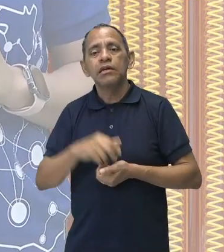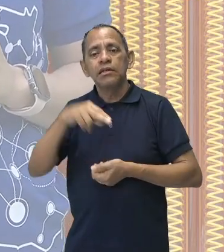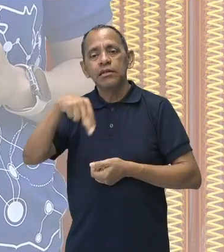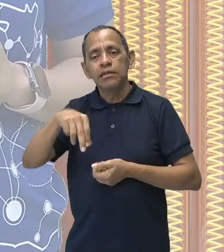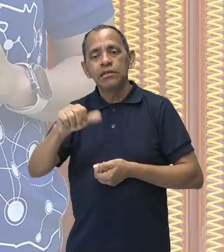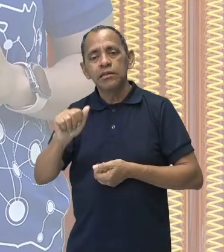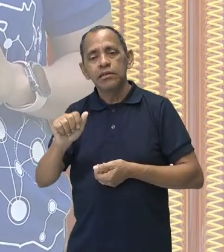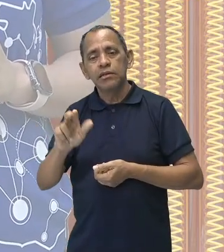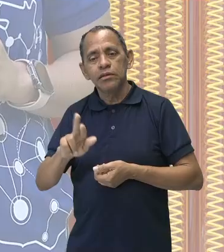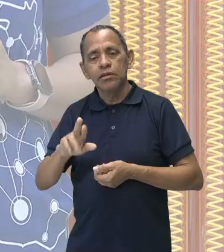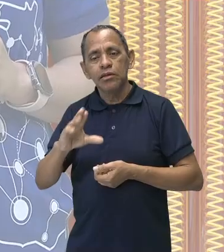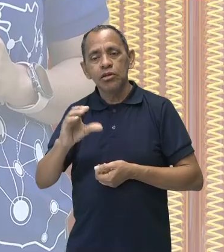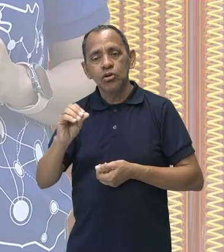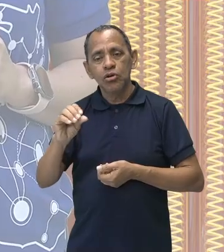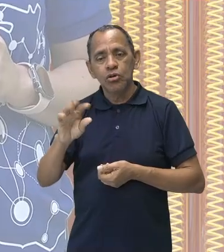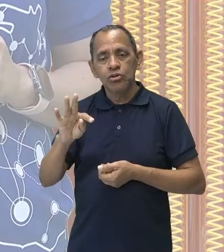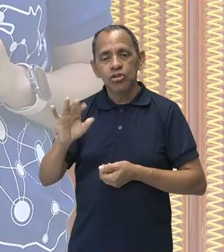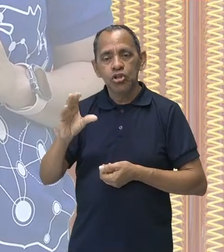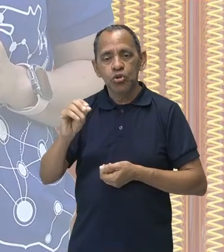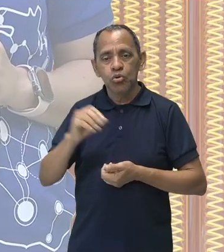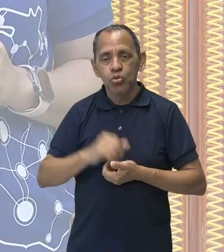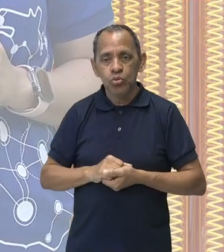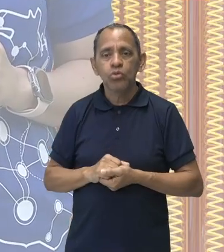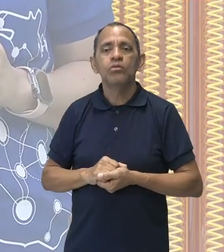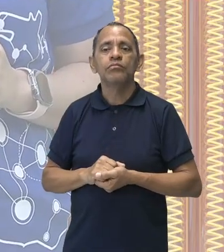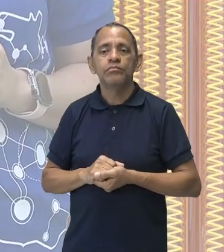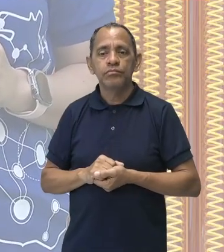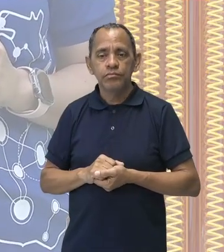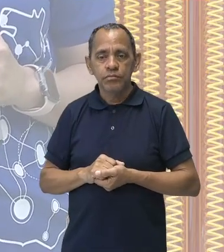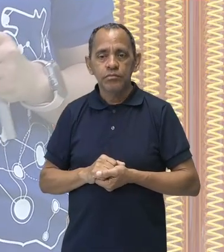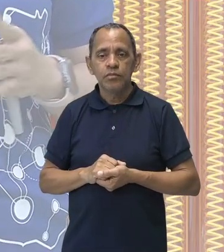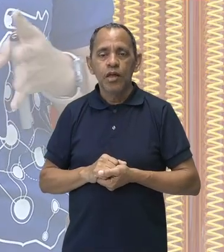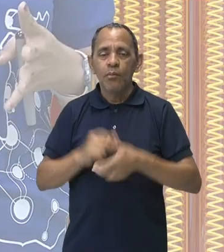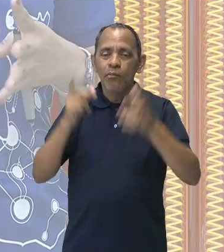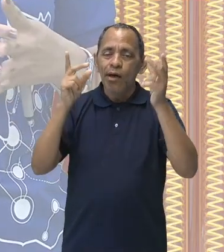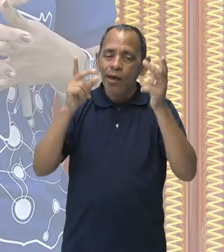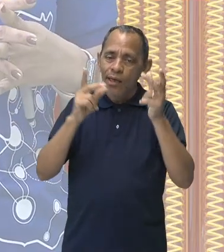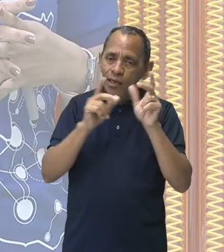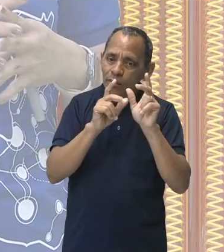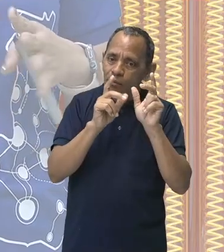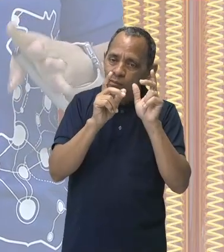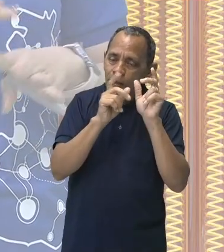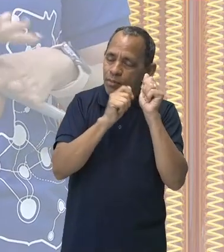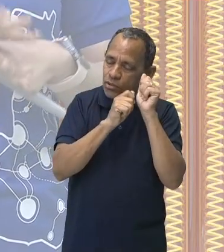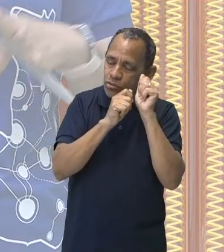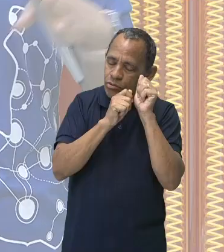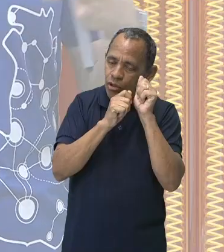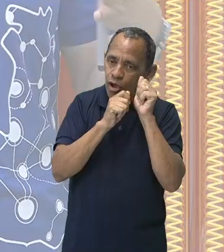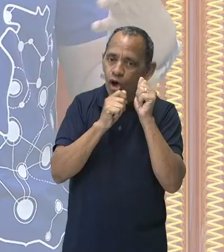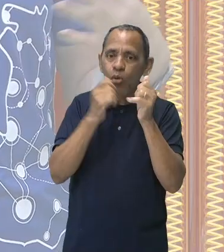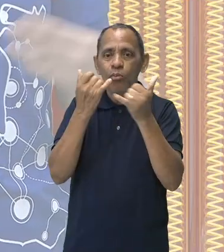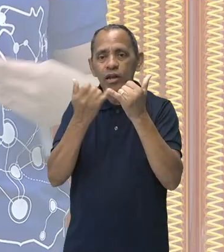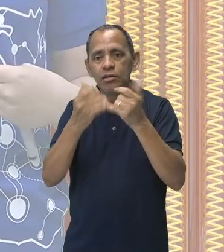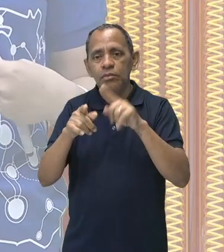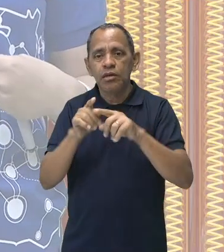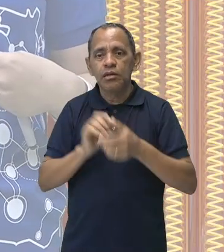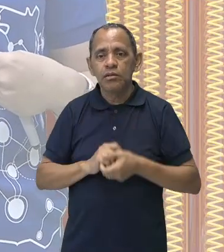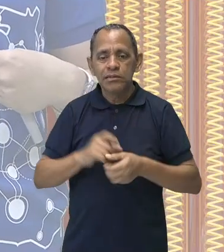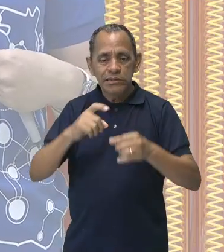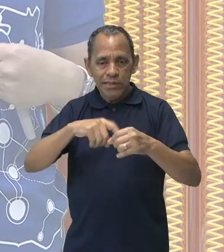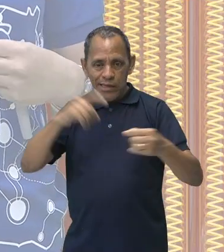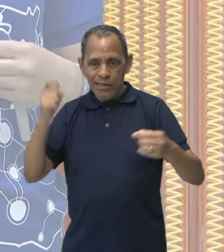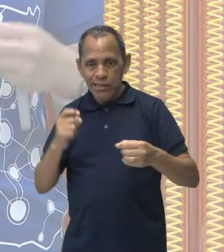narcótico. O que o narcótico ocasiona? Né? Uma certa sonolência, né? Uma certa, vamos dizer assim, saída do mundo